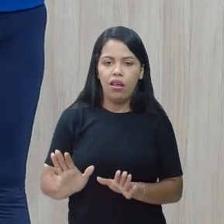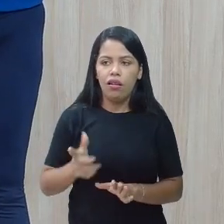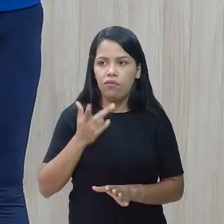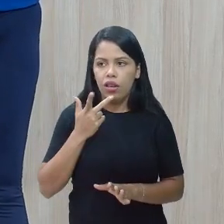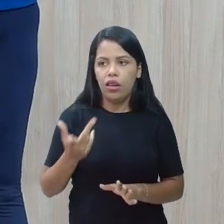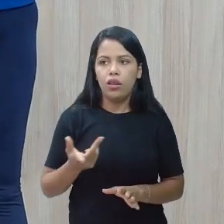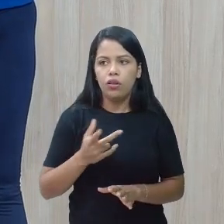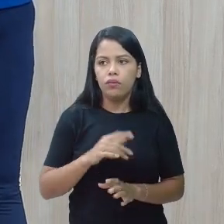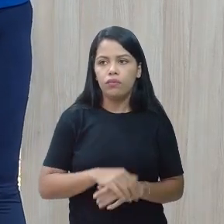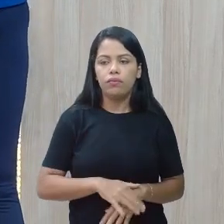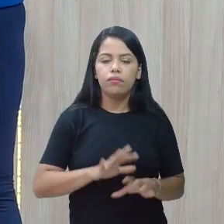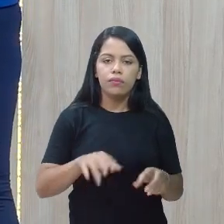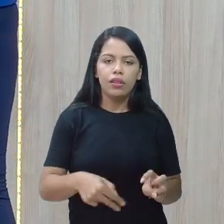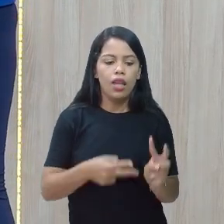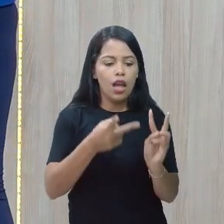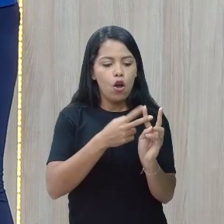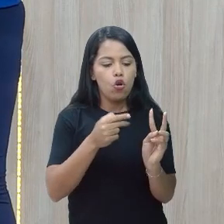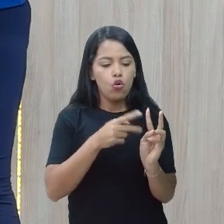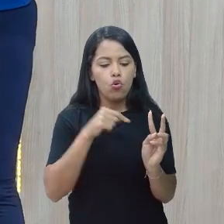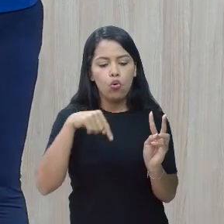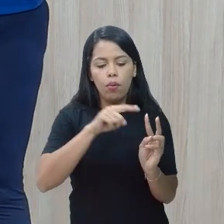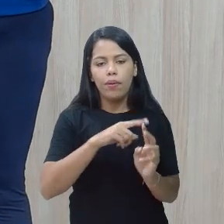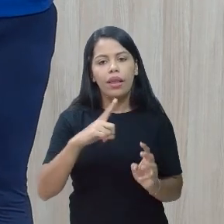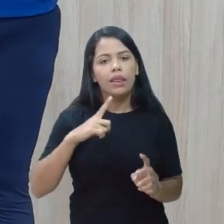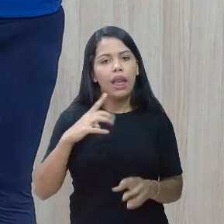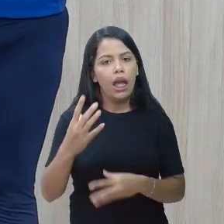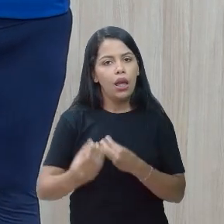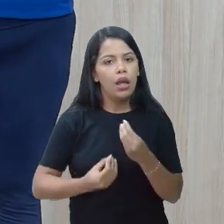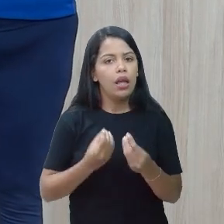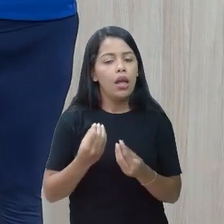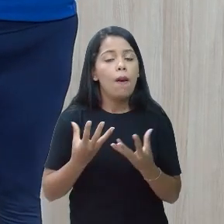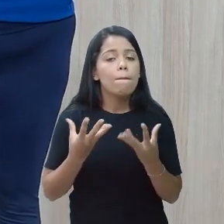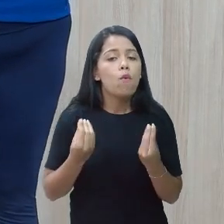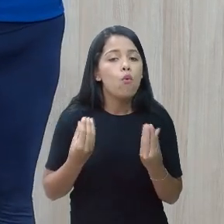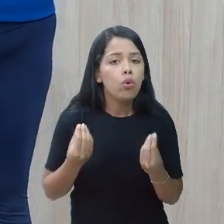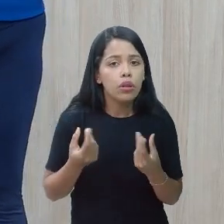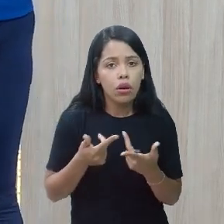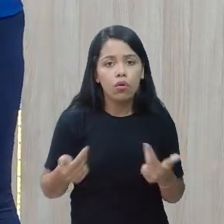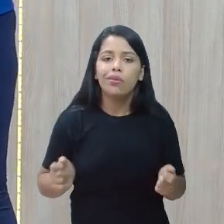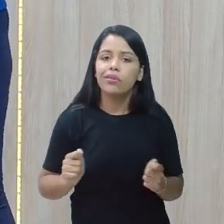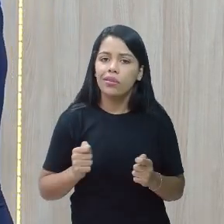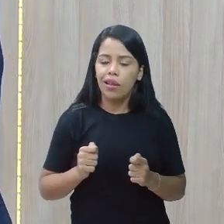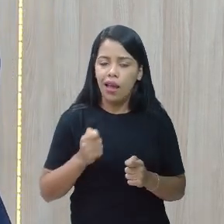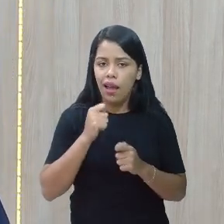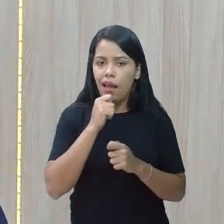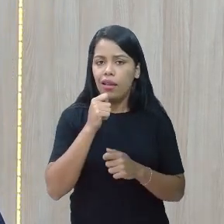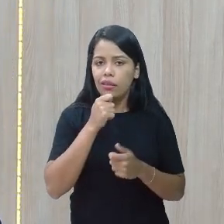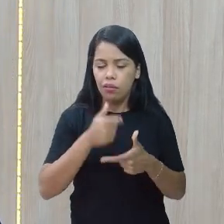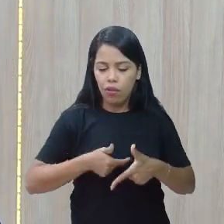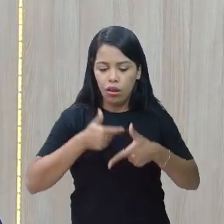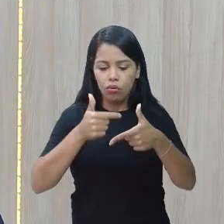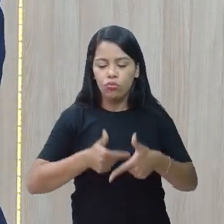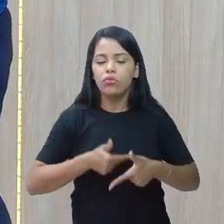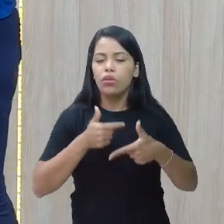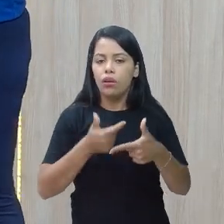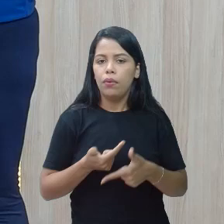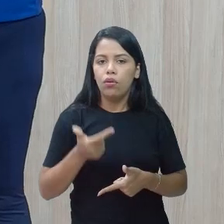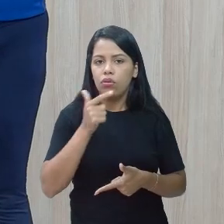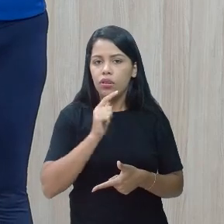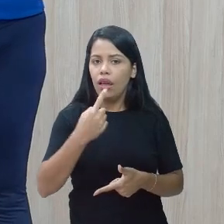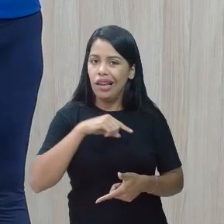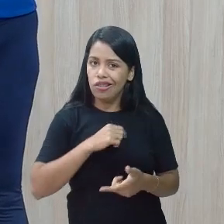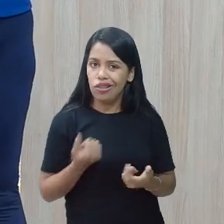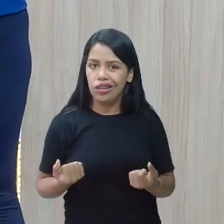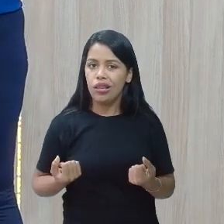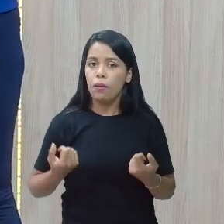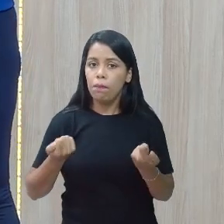que lutar, né, para garantir seus direitos. E isso é importante que a gente também se engaje nessa luta, né, porque eles